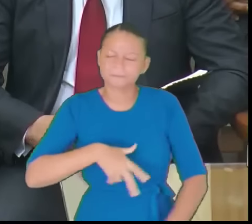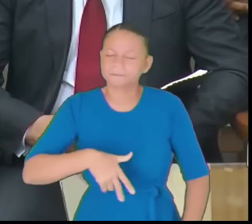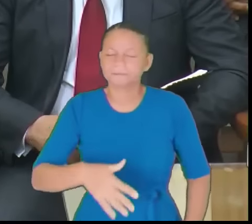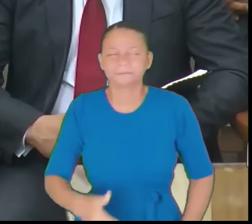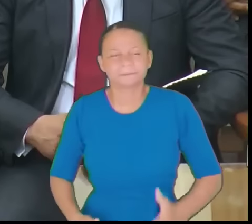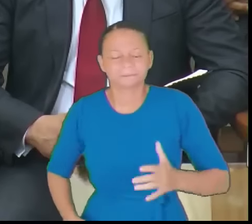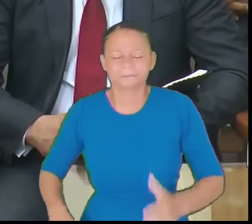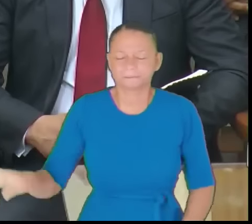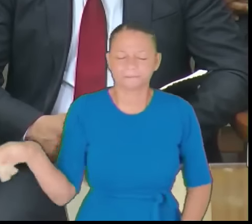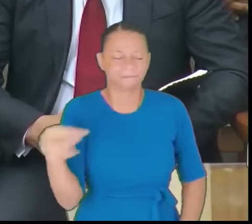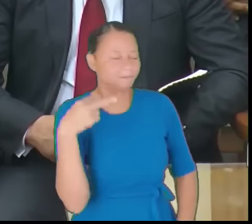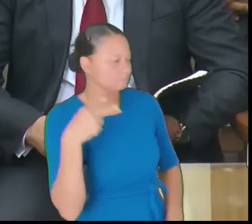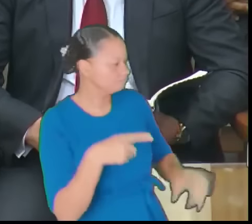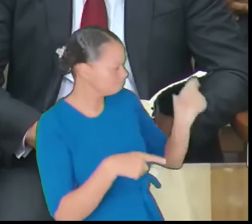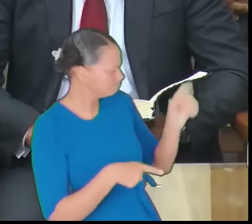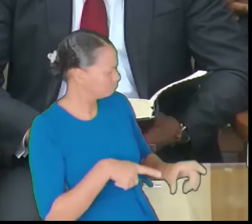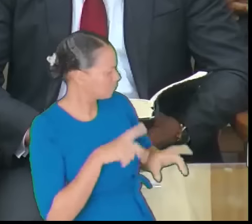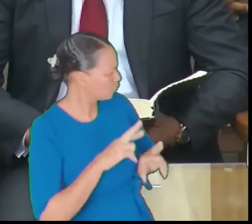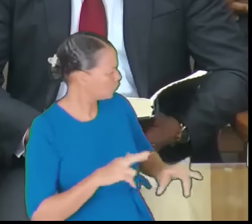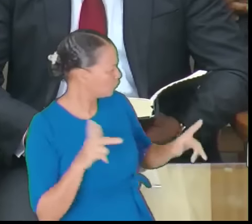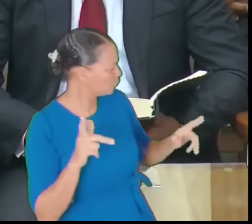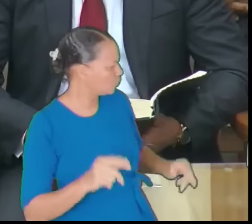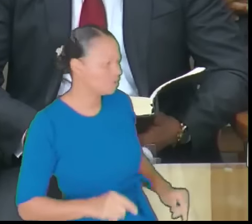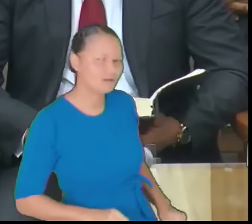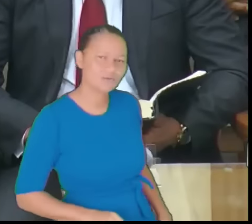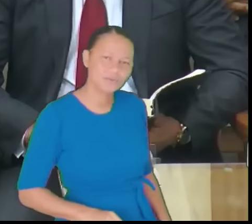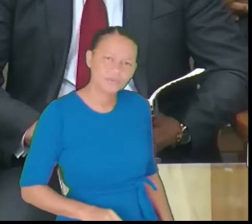você é diferente.